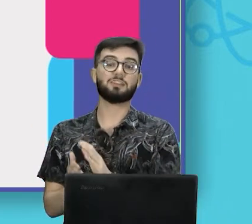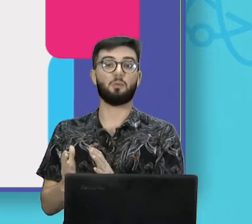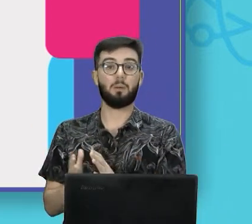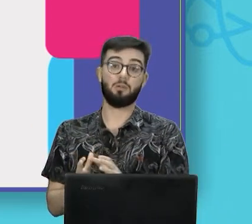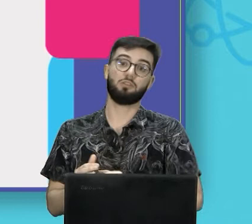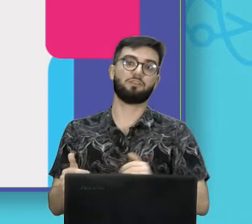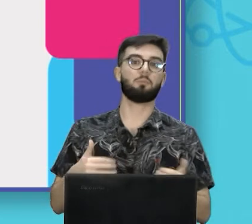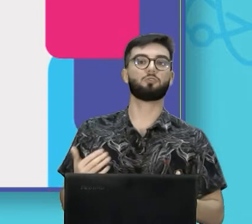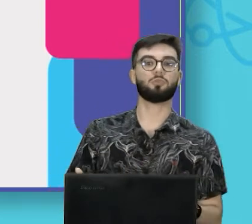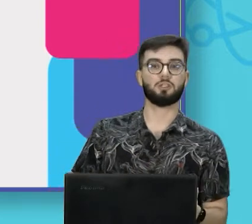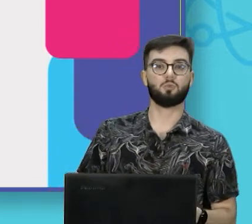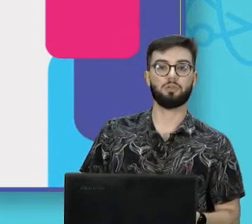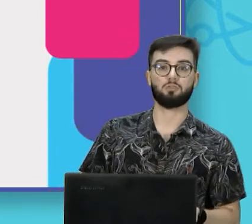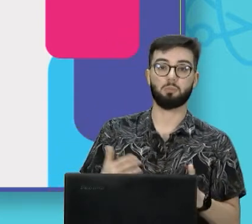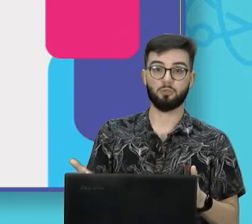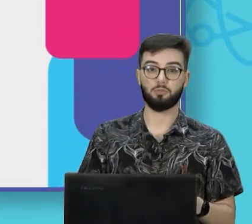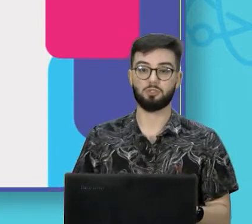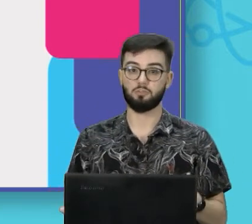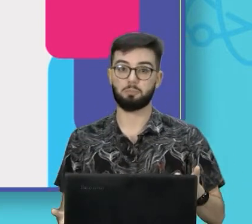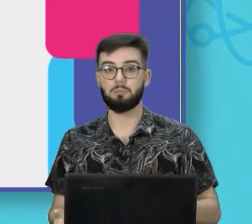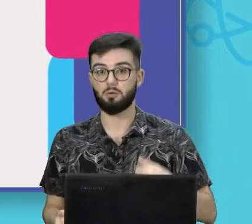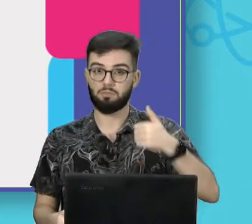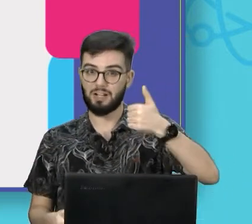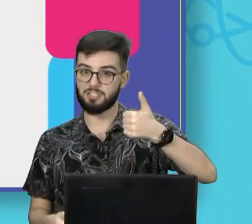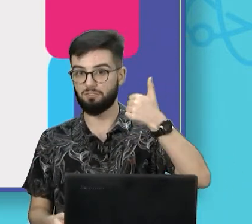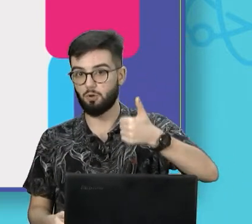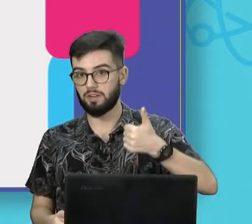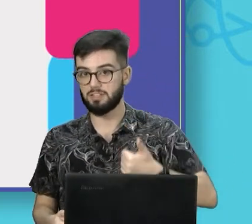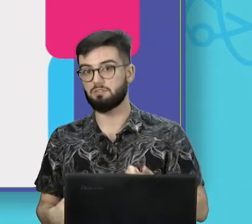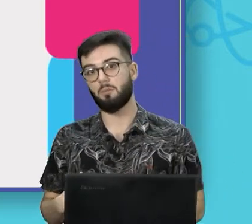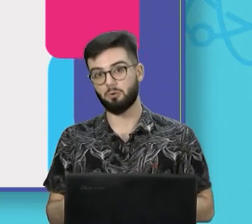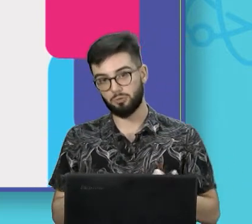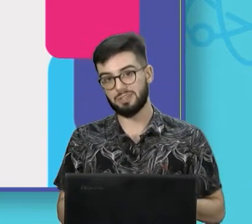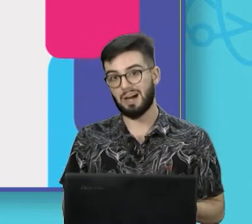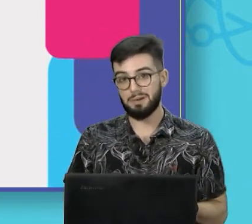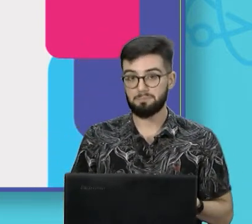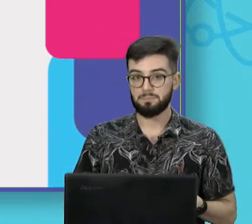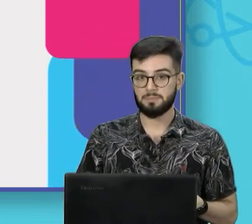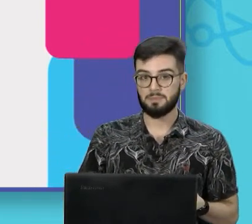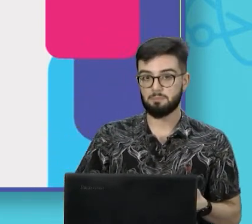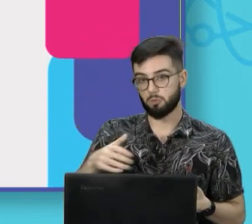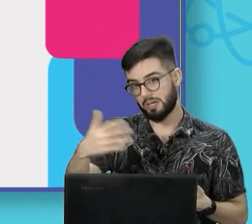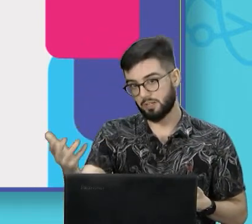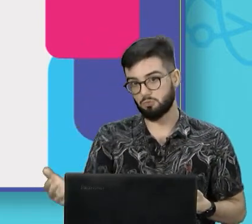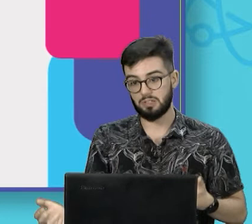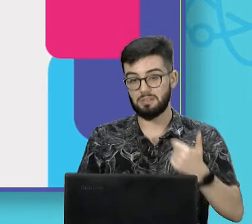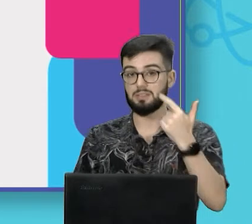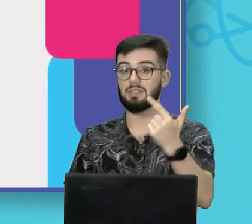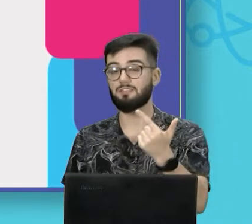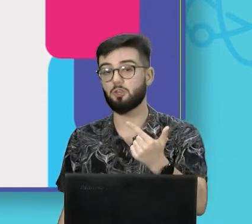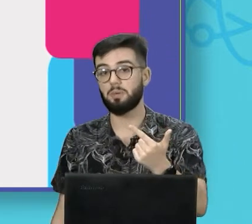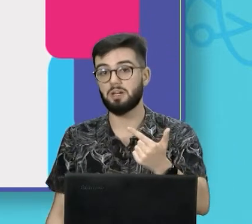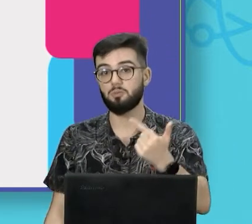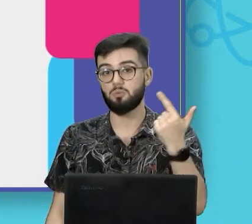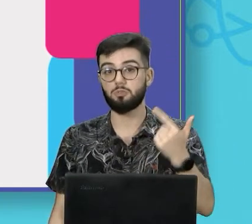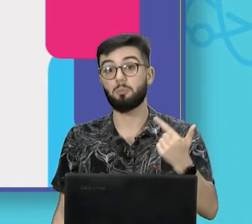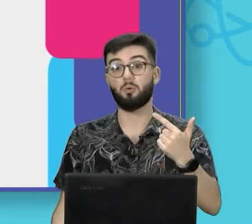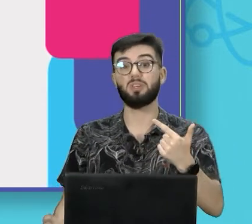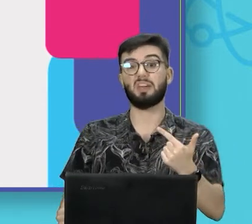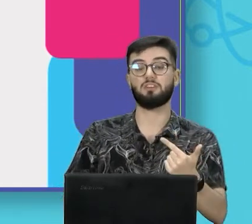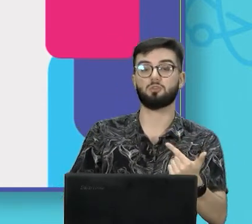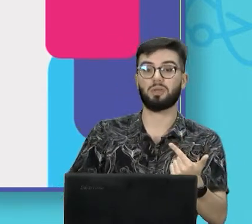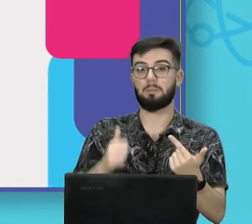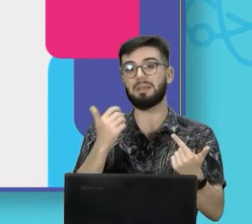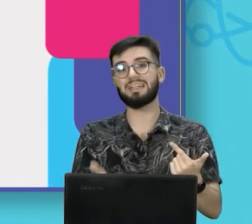a galera de São Paulo não vai ficar muito contente com isso por dois motivos primeiro vaga estava governando de forma autoritária ou decretos leis e tava no meio